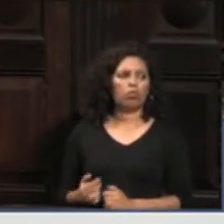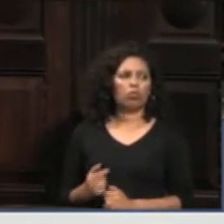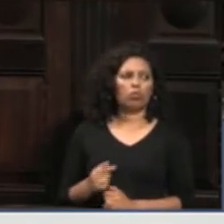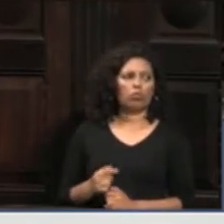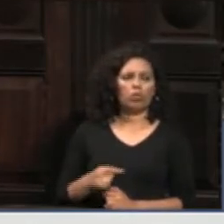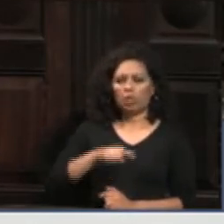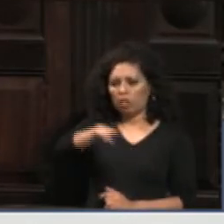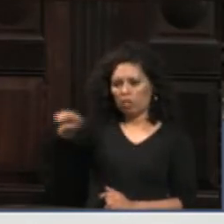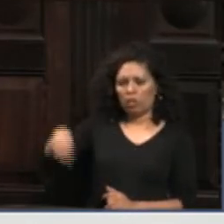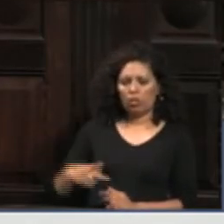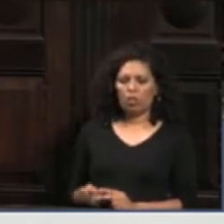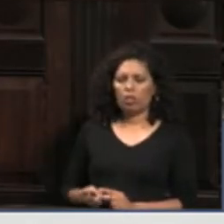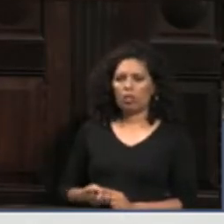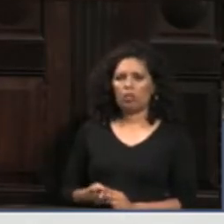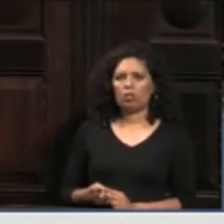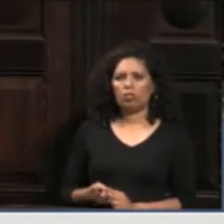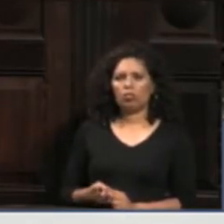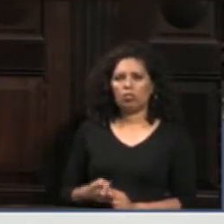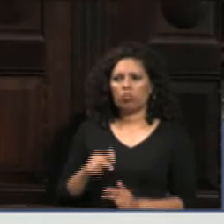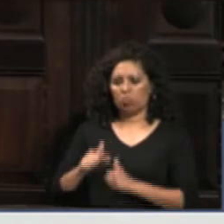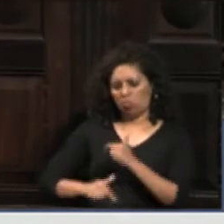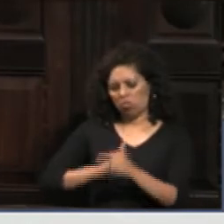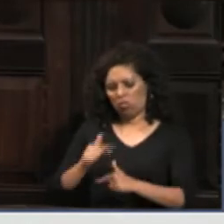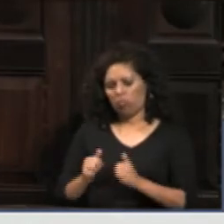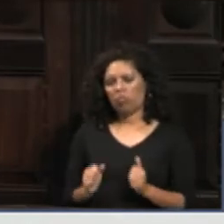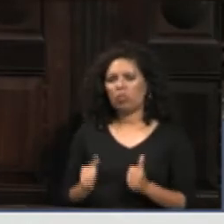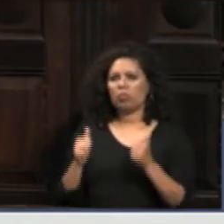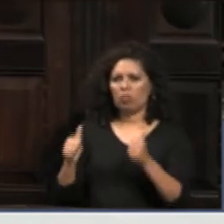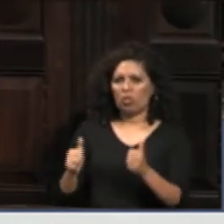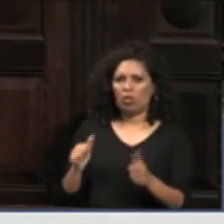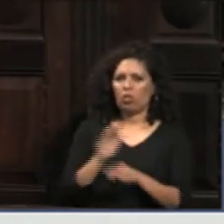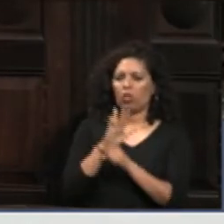que possam realmente contribuir para que o nosso Estado saia